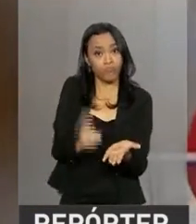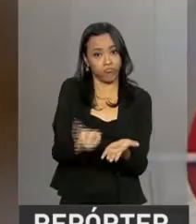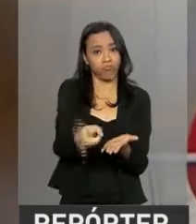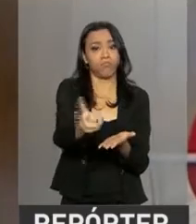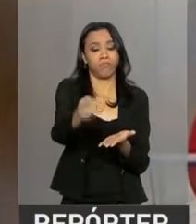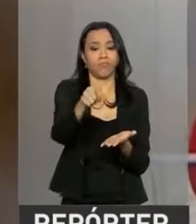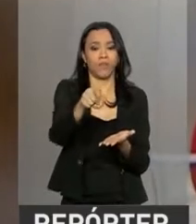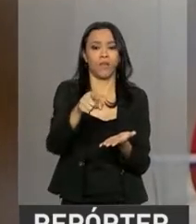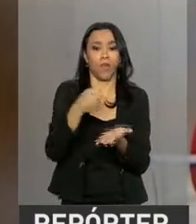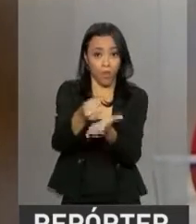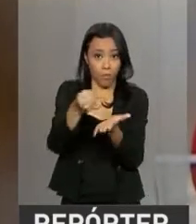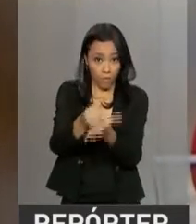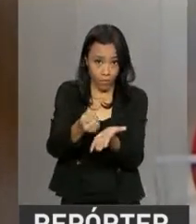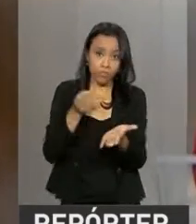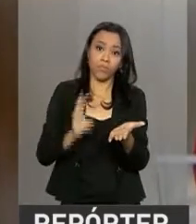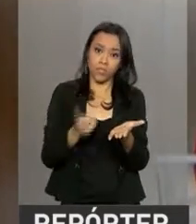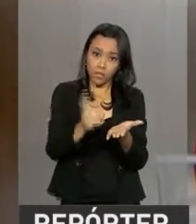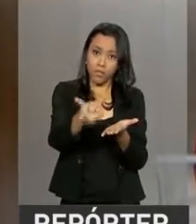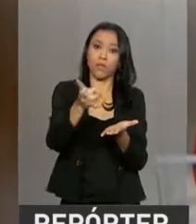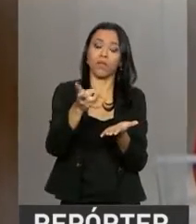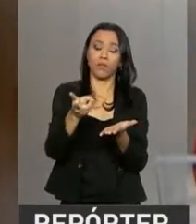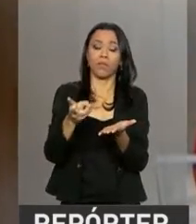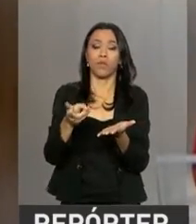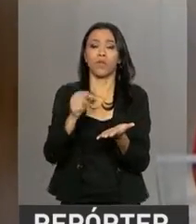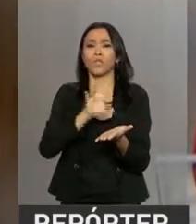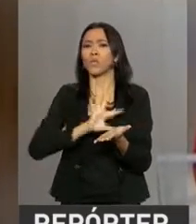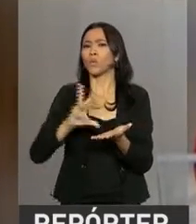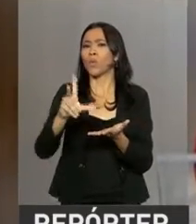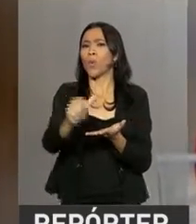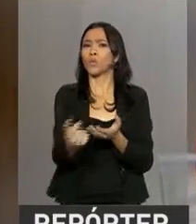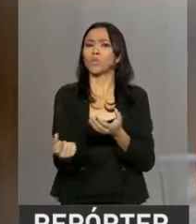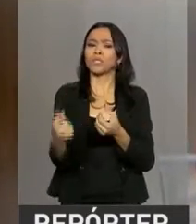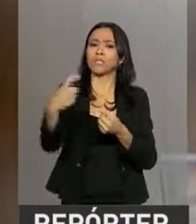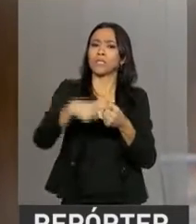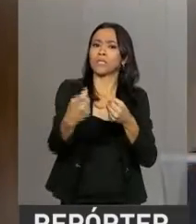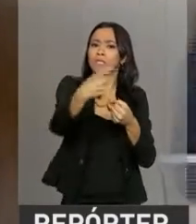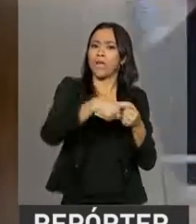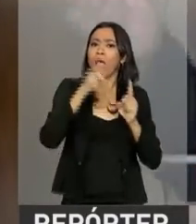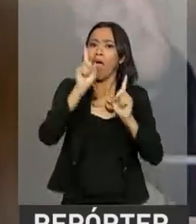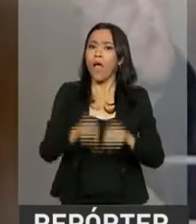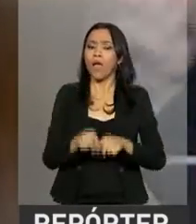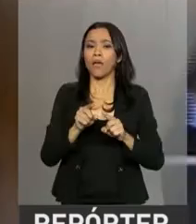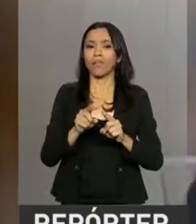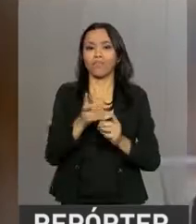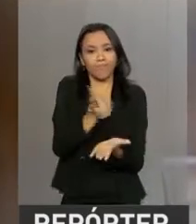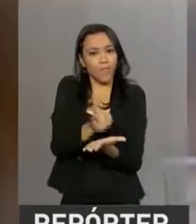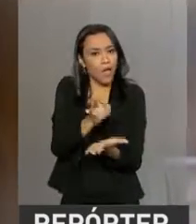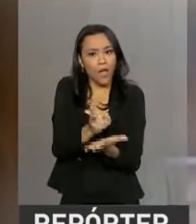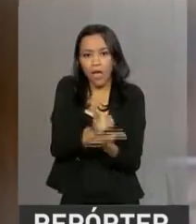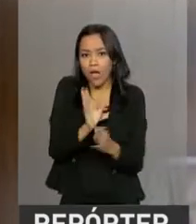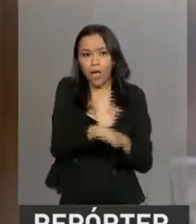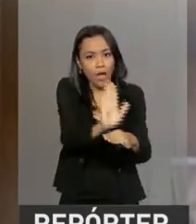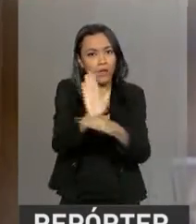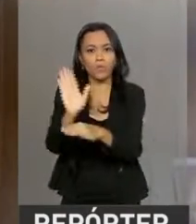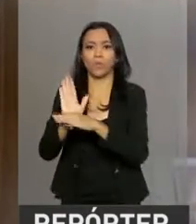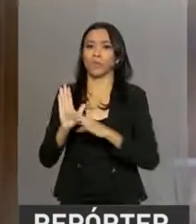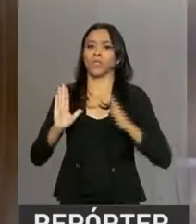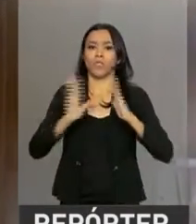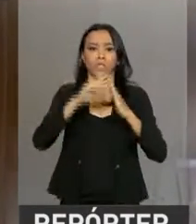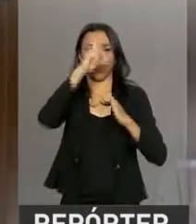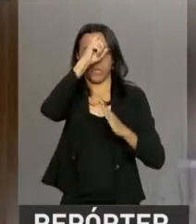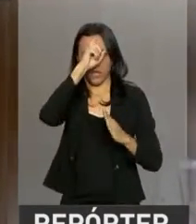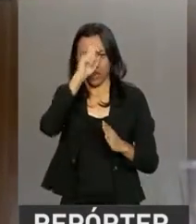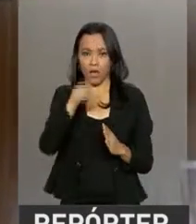são todos os credenciamentos que nós fazemos som para o sempre nós habilitamos